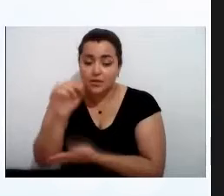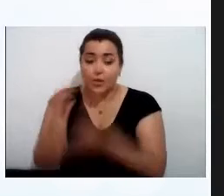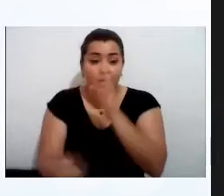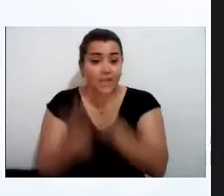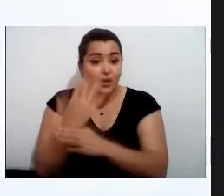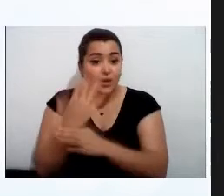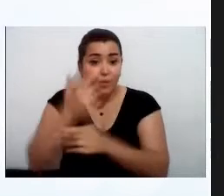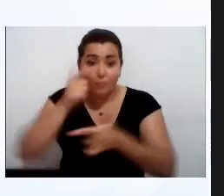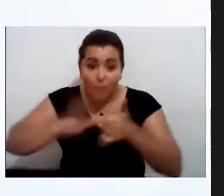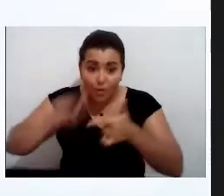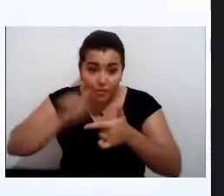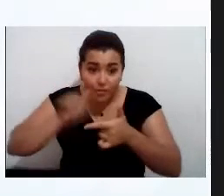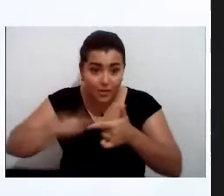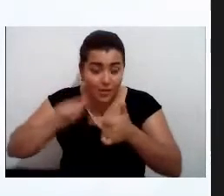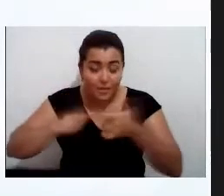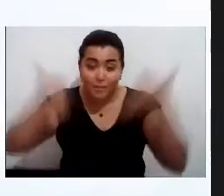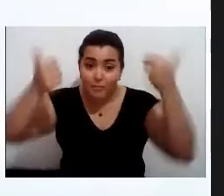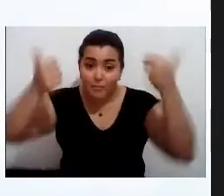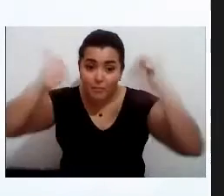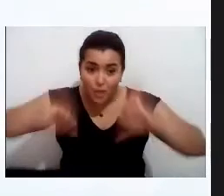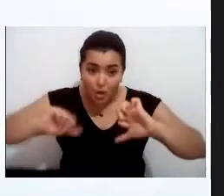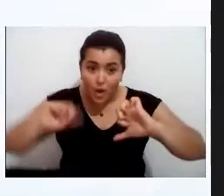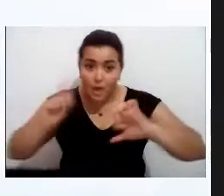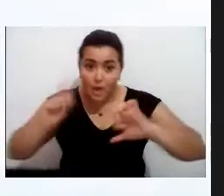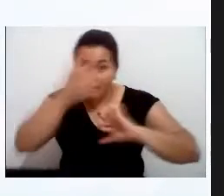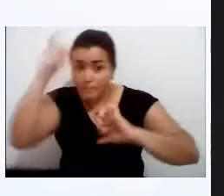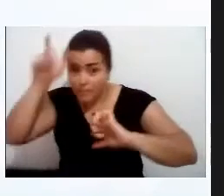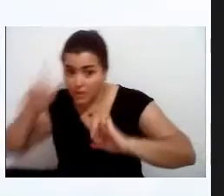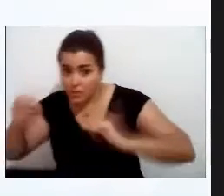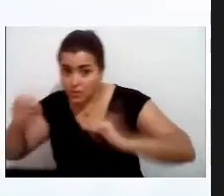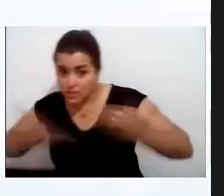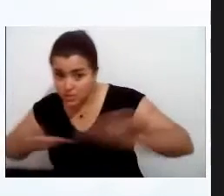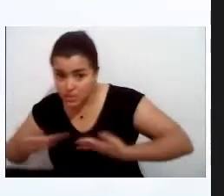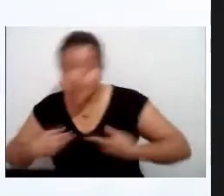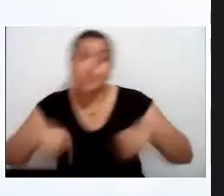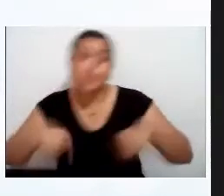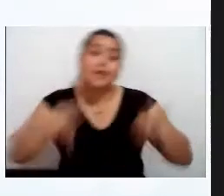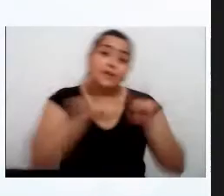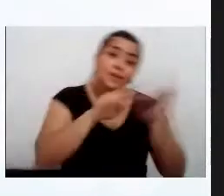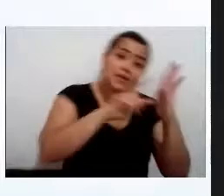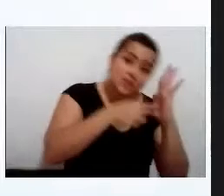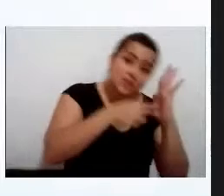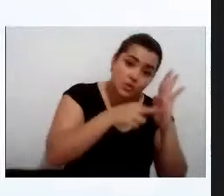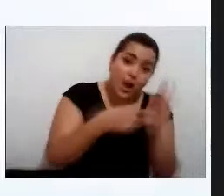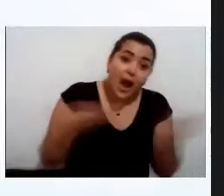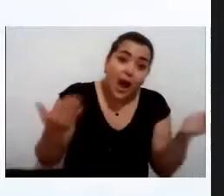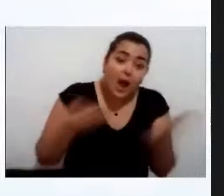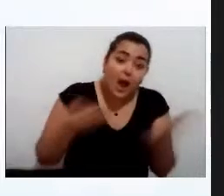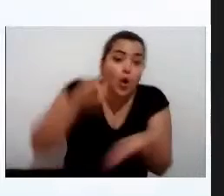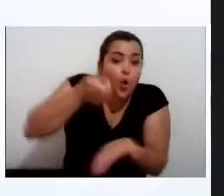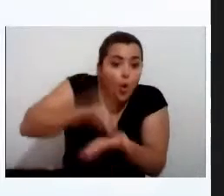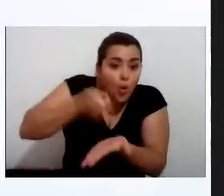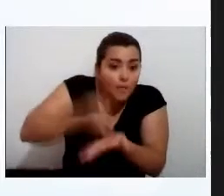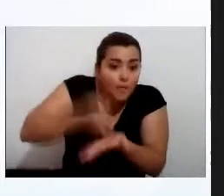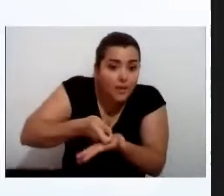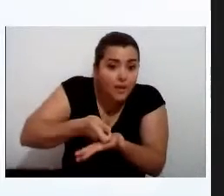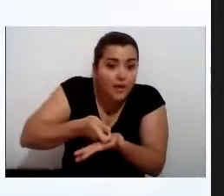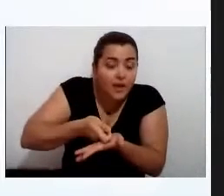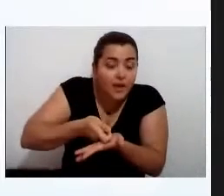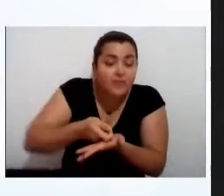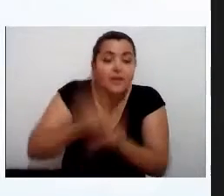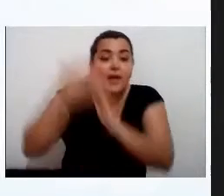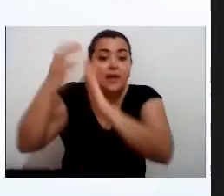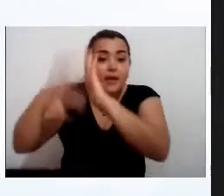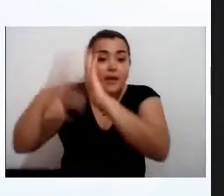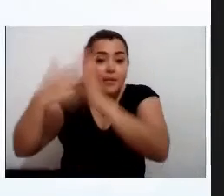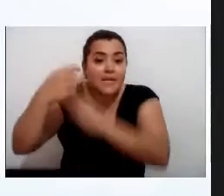os sindicatos, né? Qual é o problema? É que agora o trabalhador não é mais obrigado, a empresa não é mais obrigada a